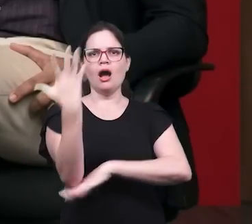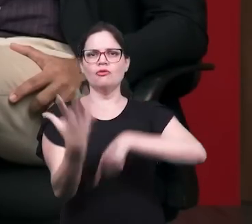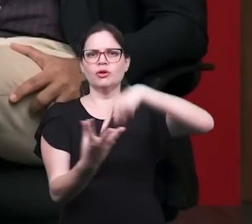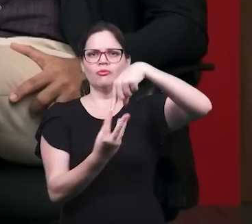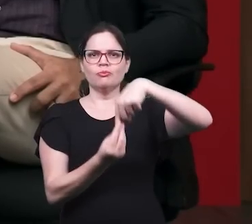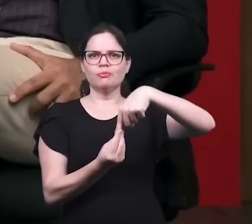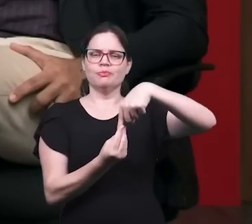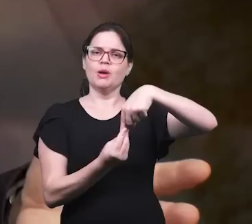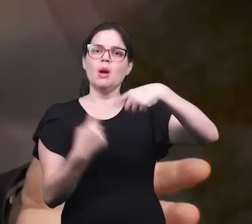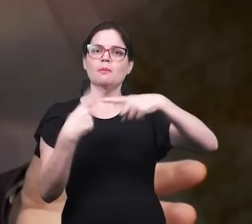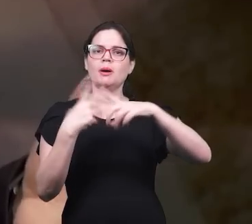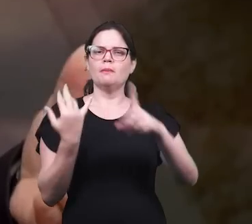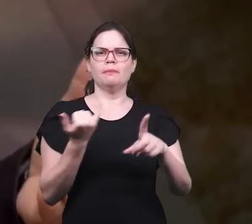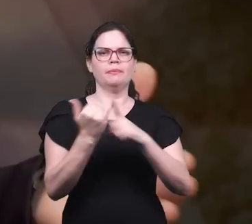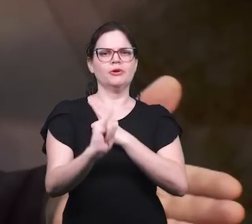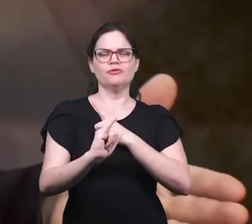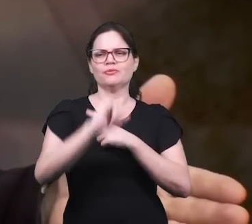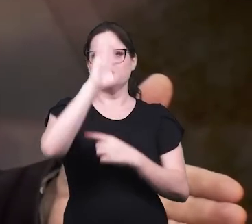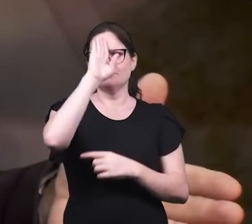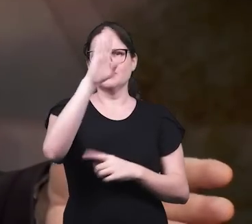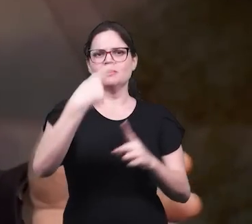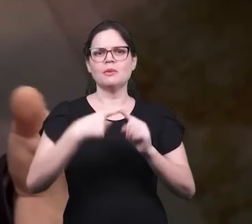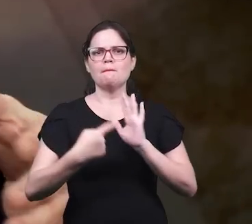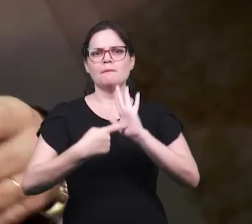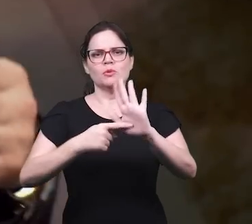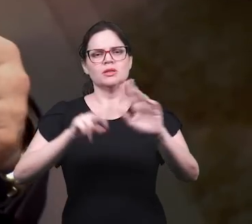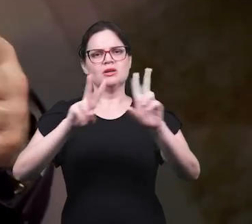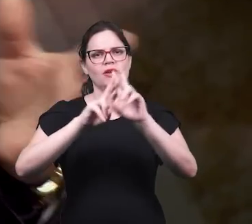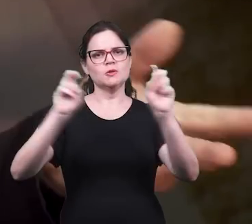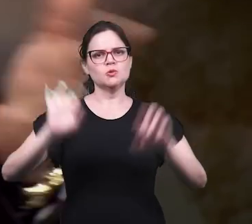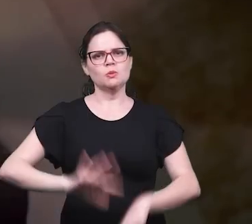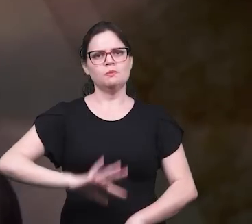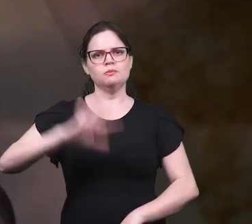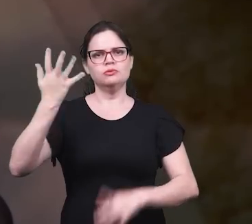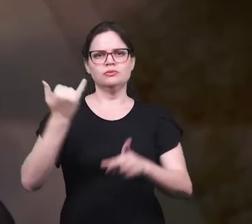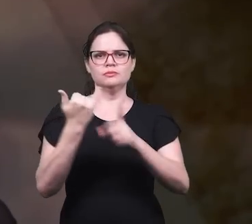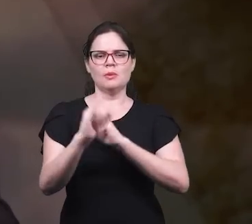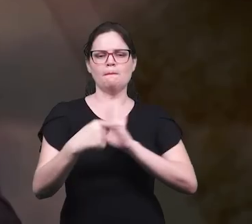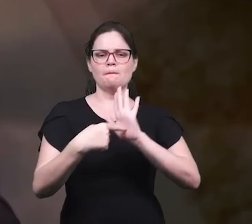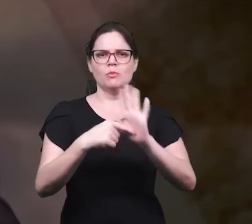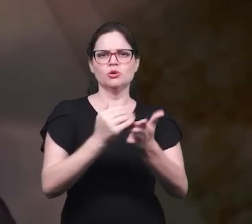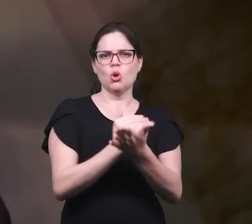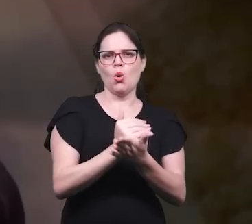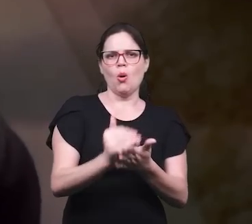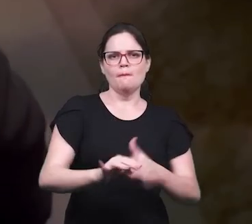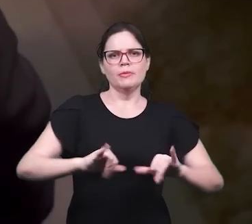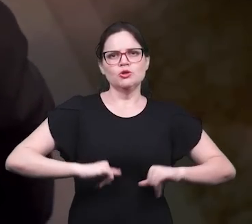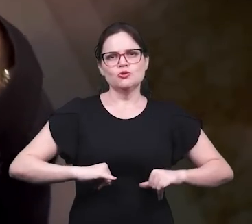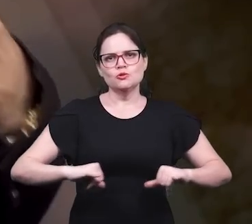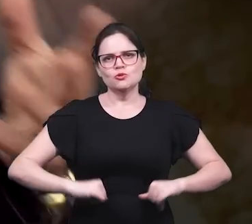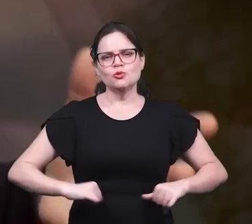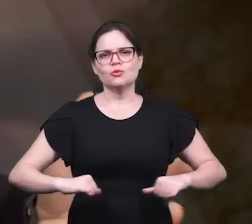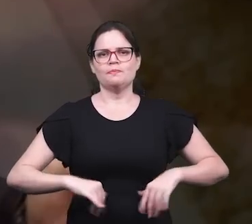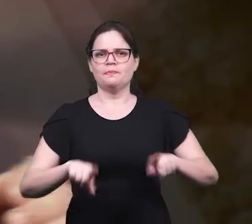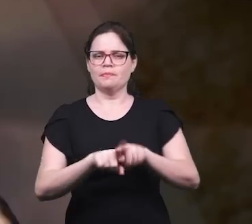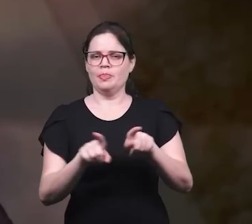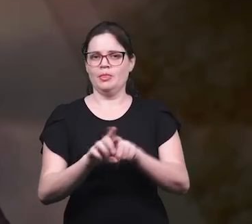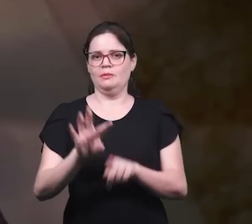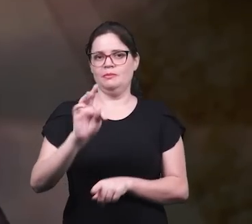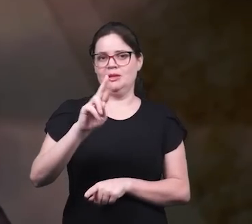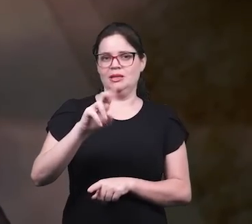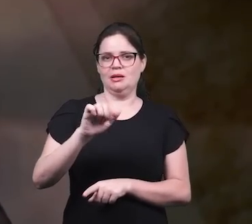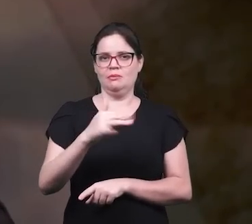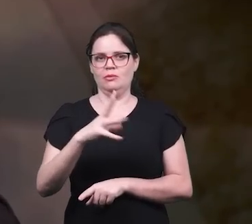muito completa. É um marcador profético. É um marcador profético. Ali fala o princípio das dores, fala da